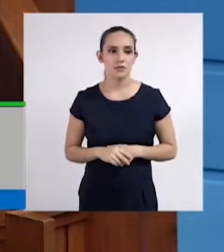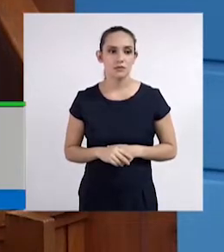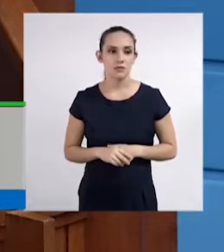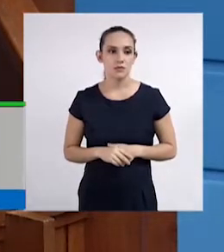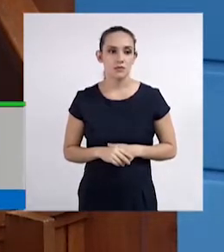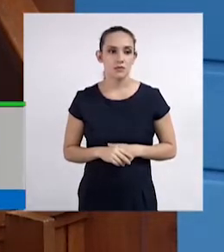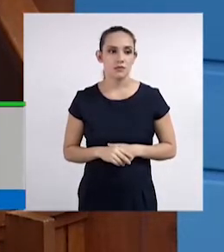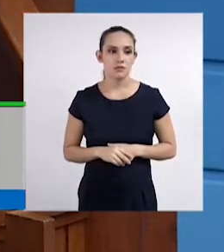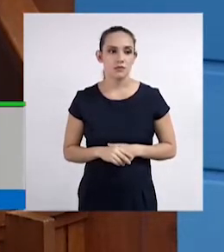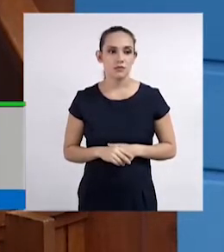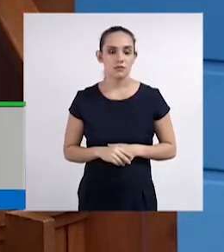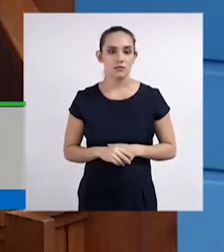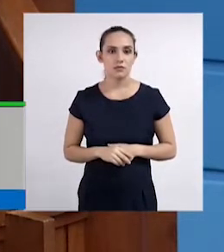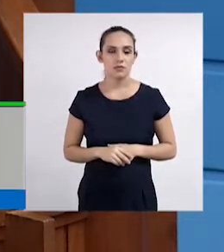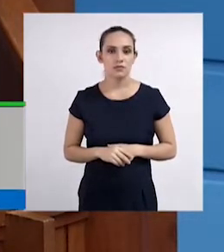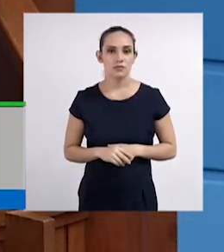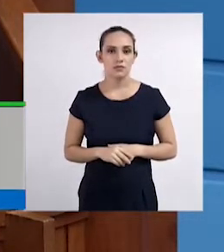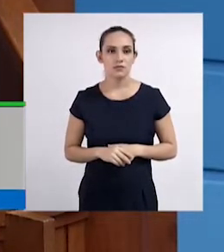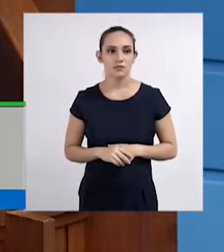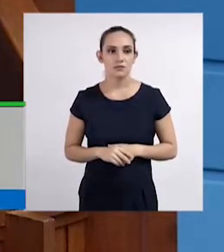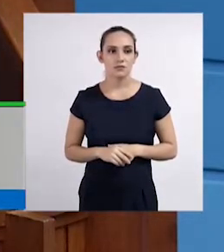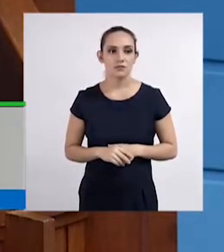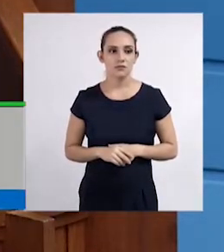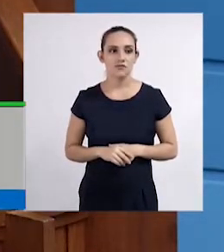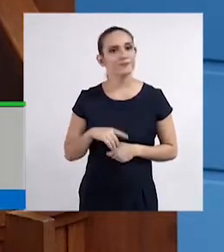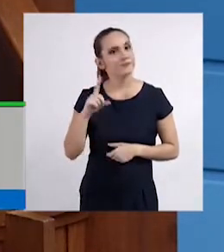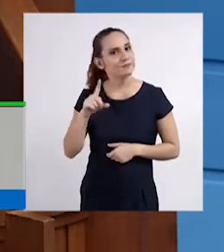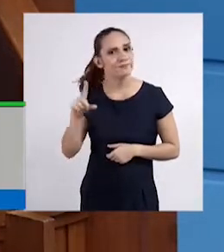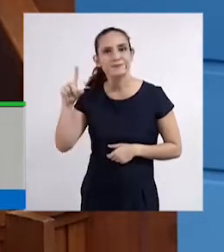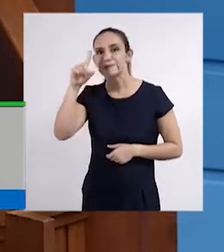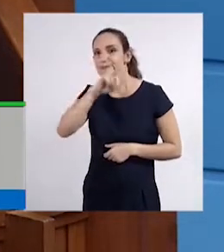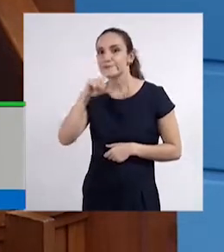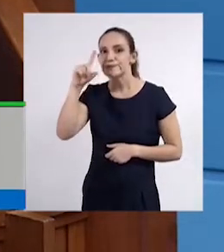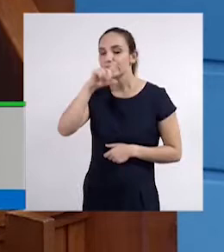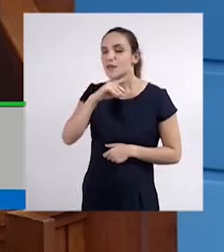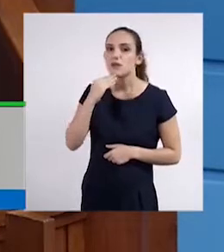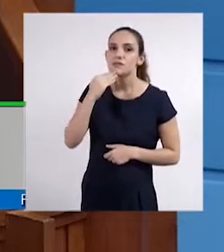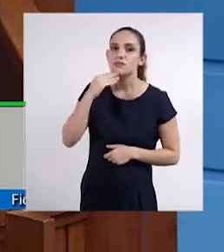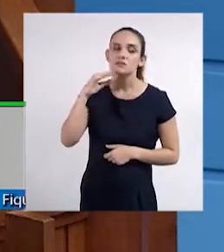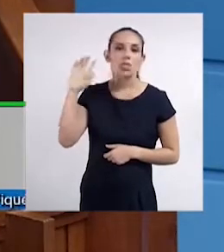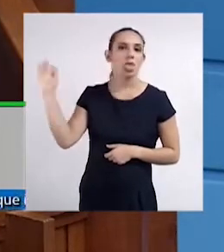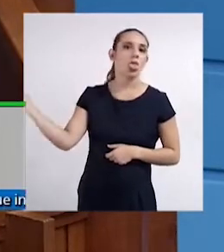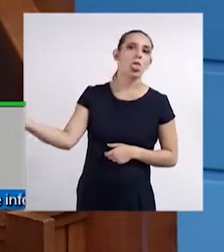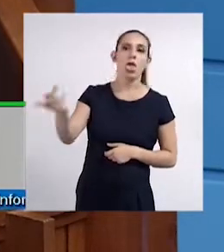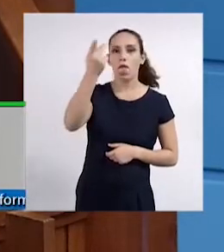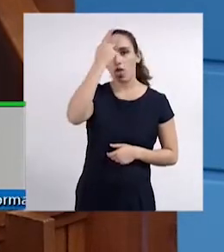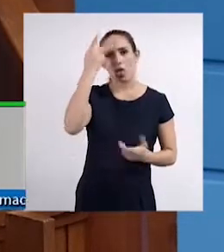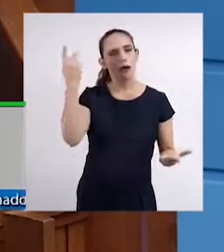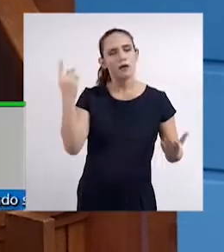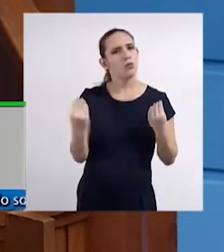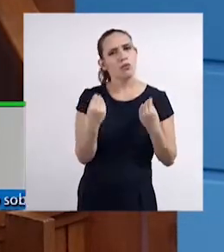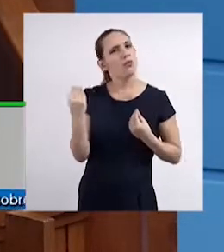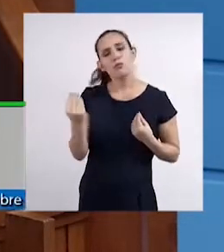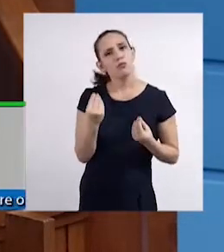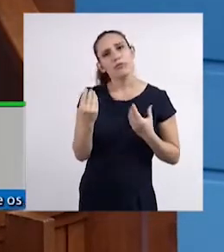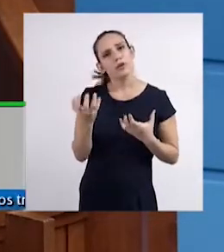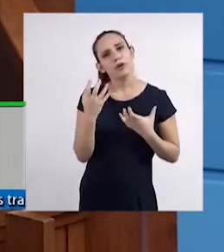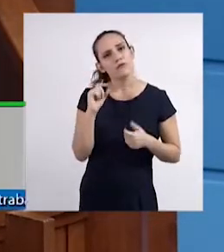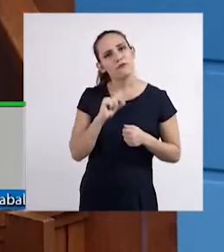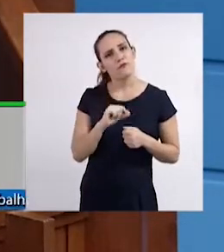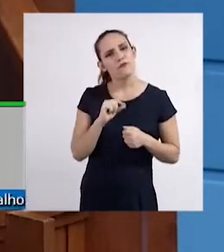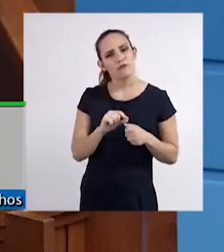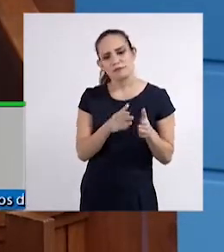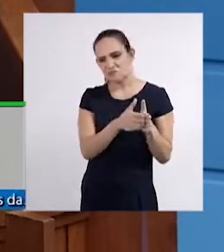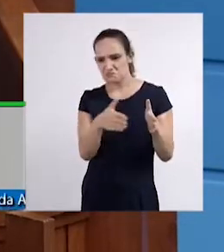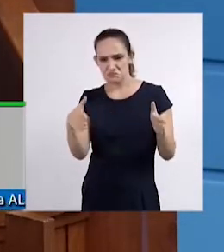a forma errônea e atravessada como pretendia